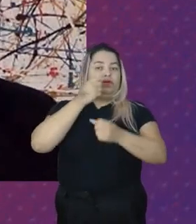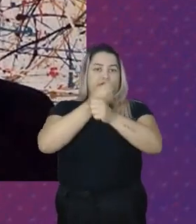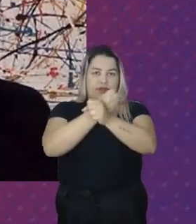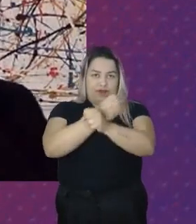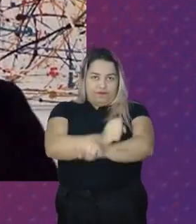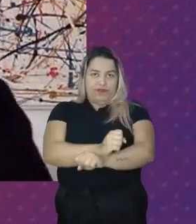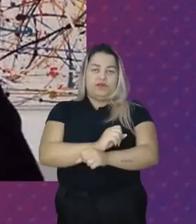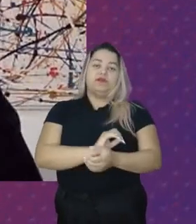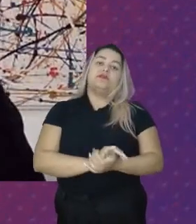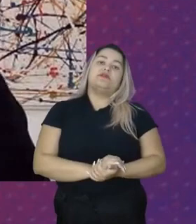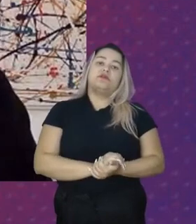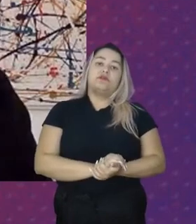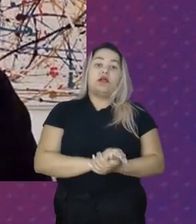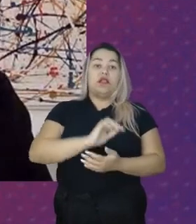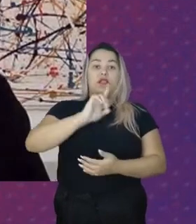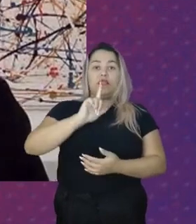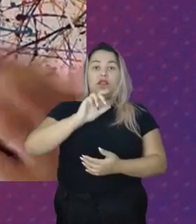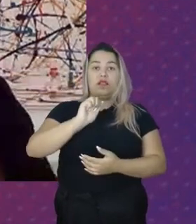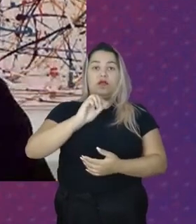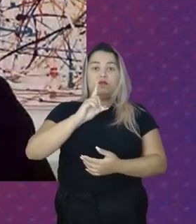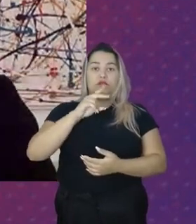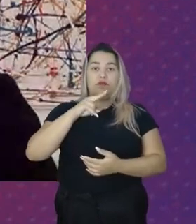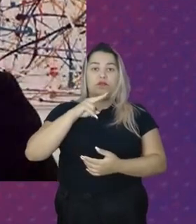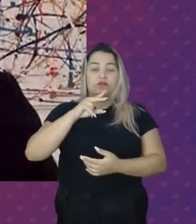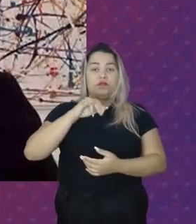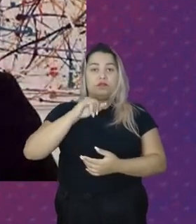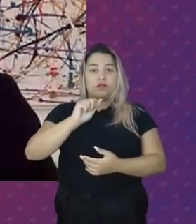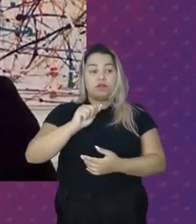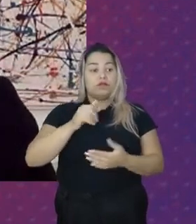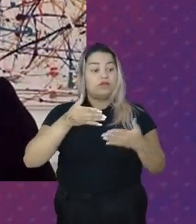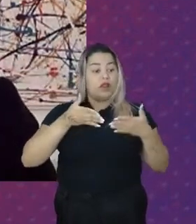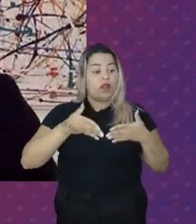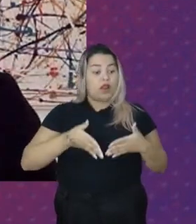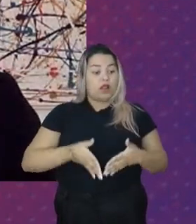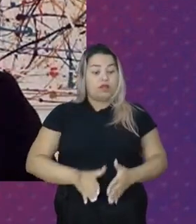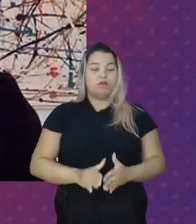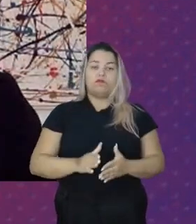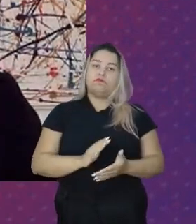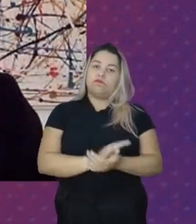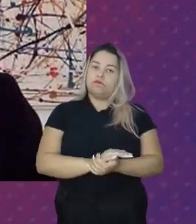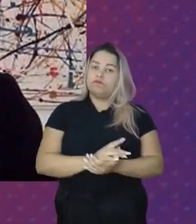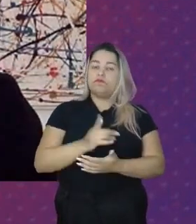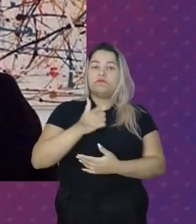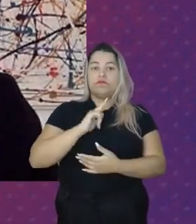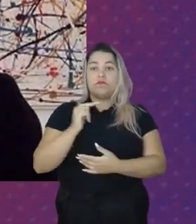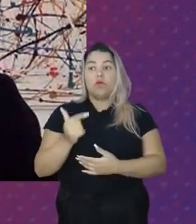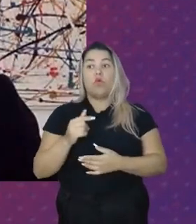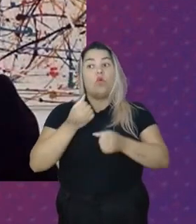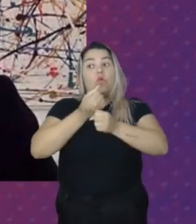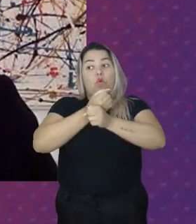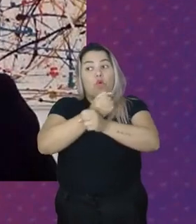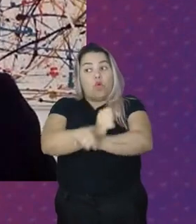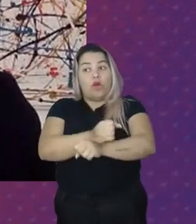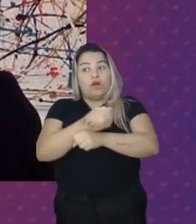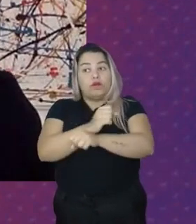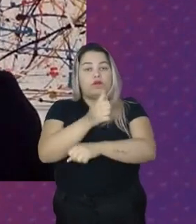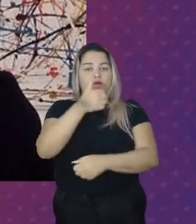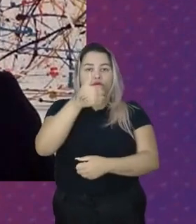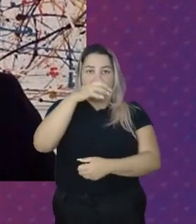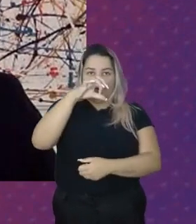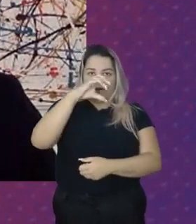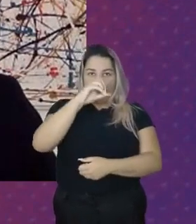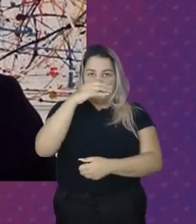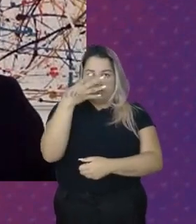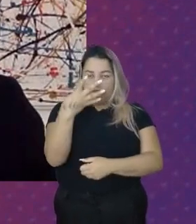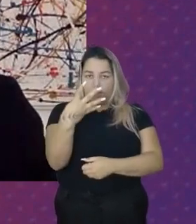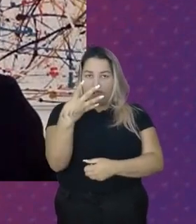escravista. Dona Laudelina vai dizer que quando ela nasceu, embora não existisse mais escravidão em